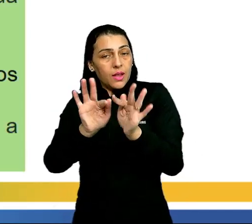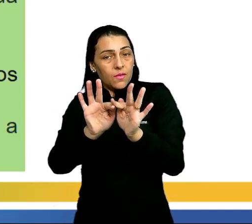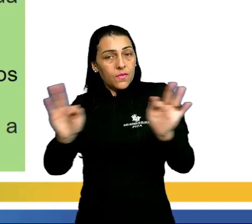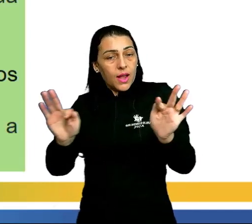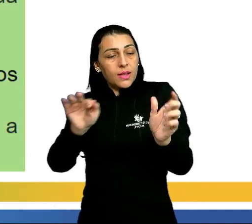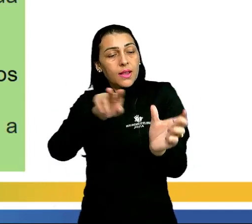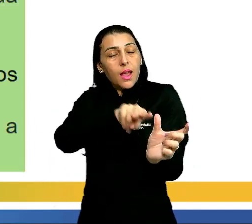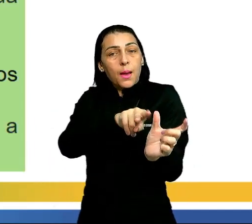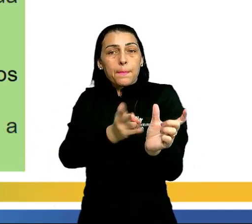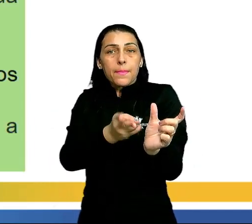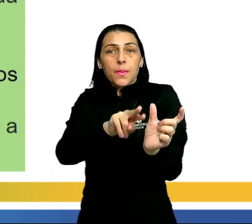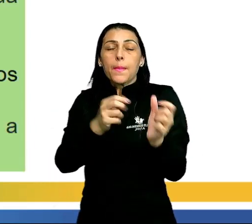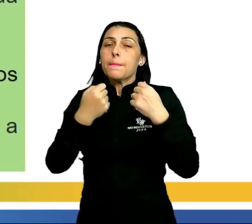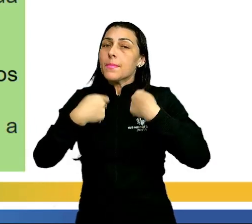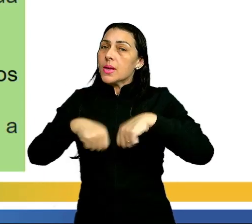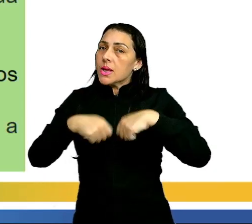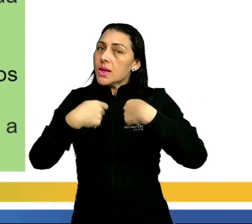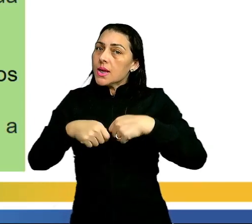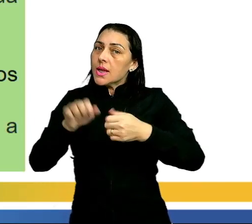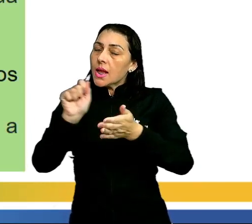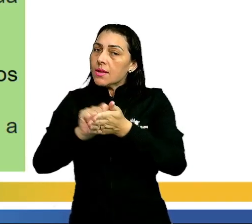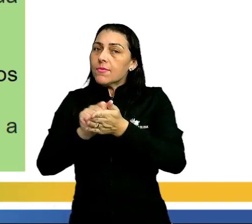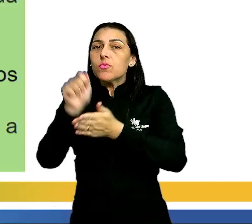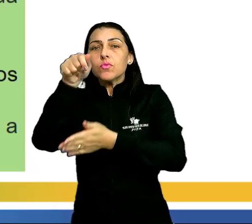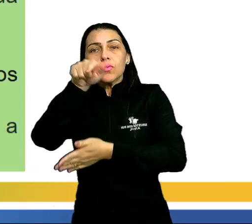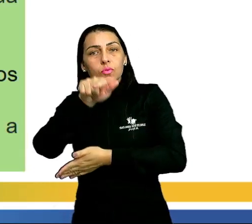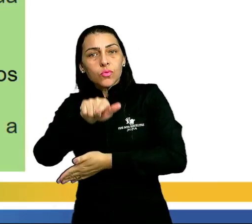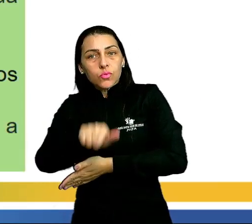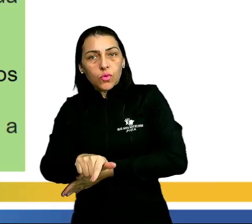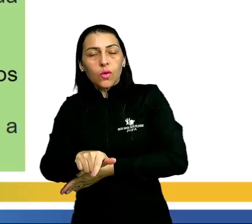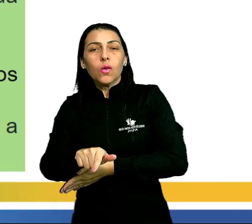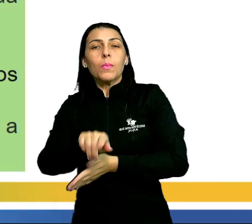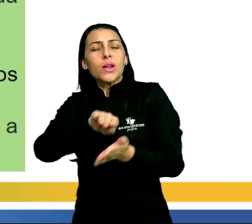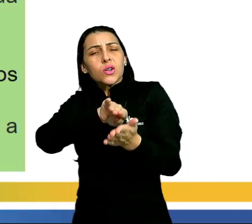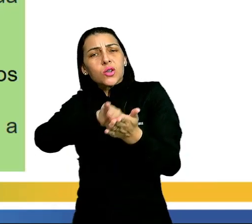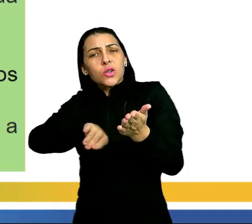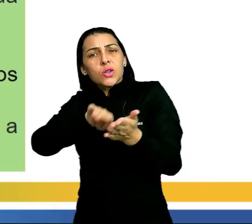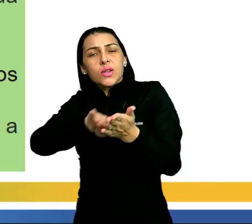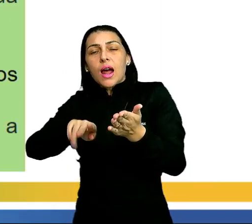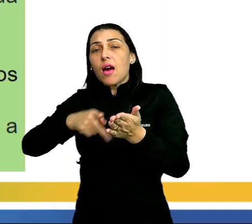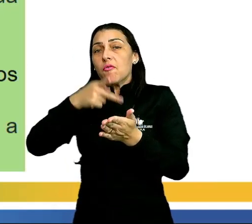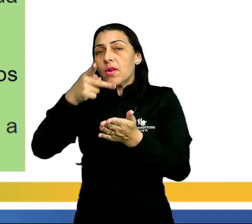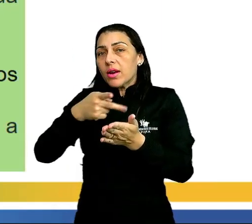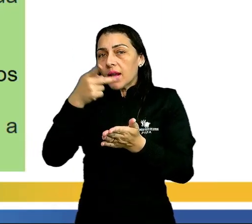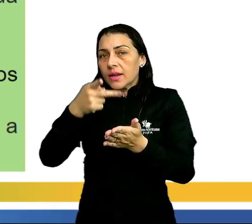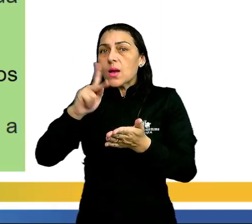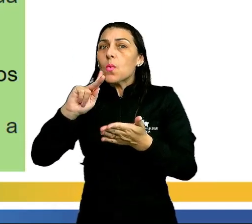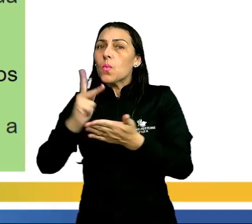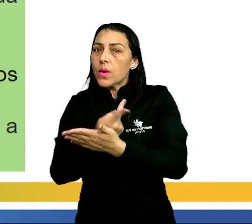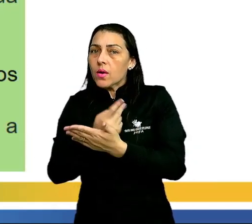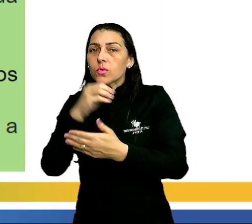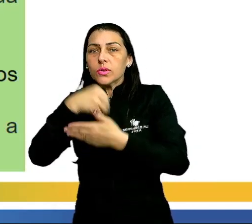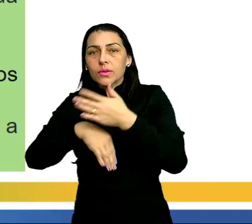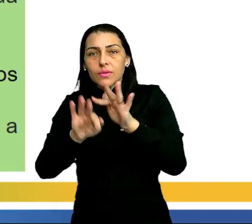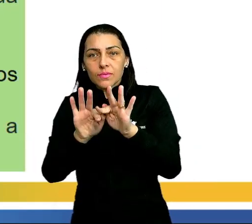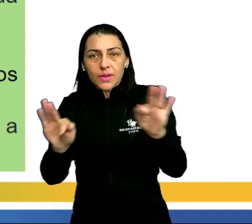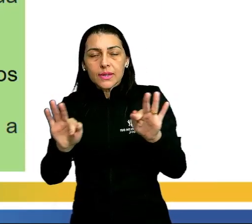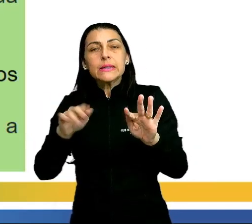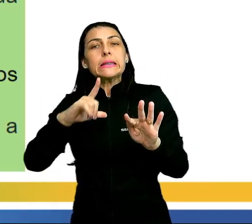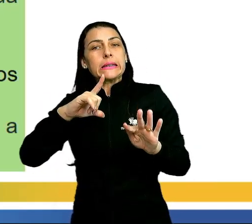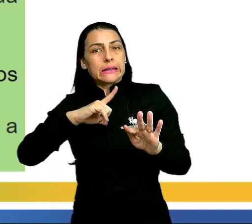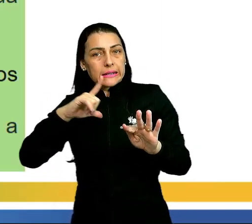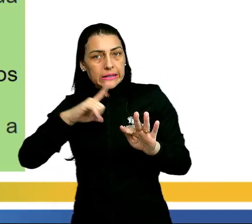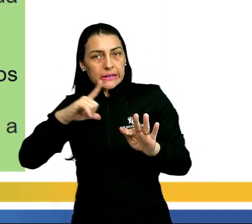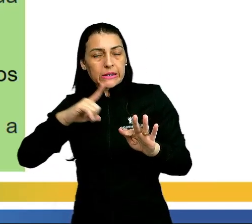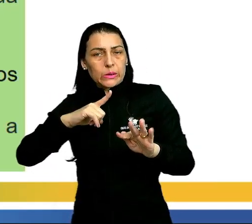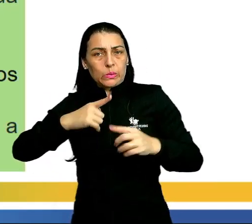é ambígua e precisa ser reescrita para remover a falácia. Então, de repente, teve aquele